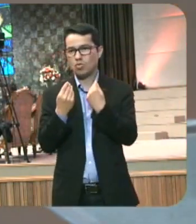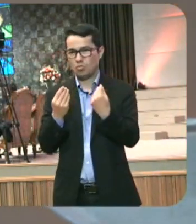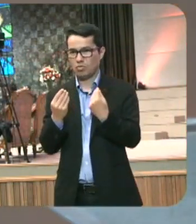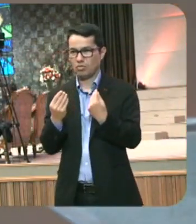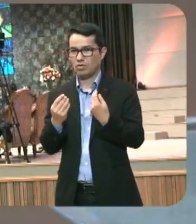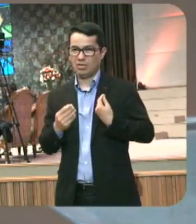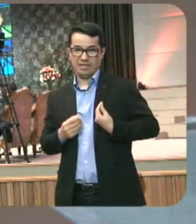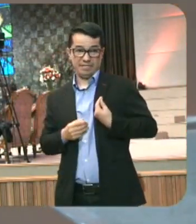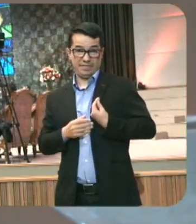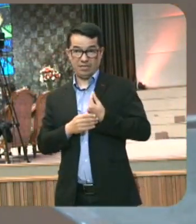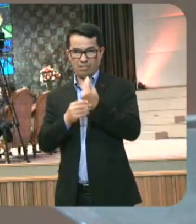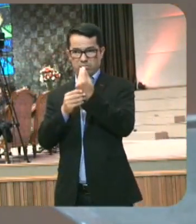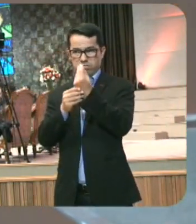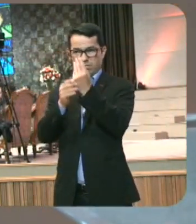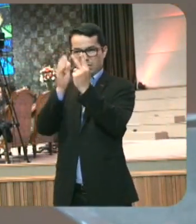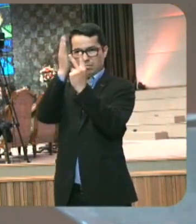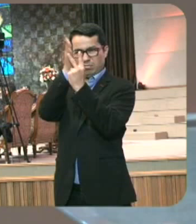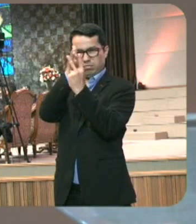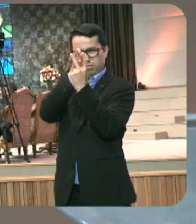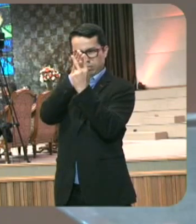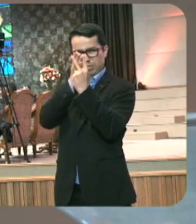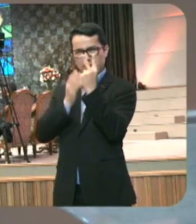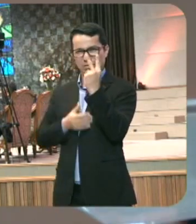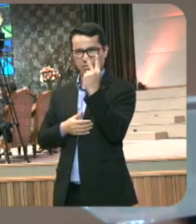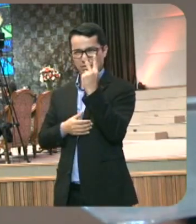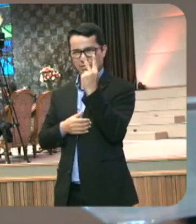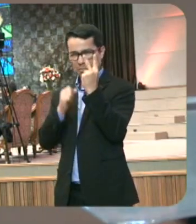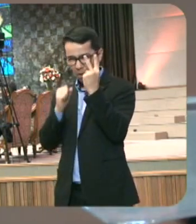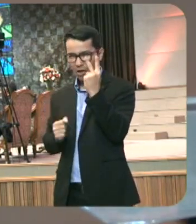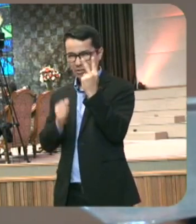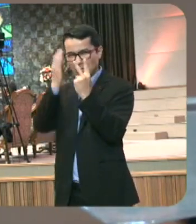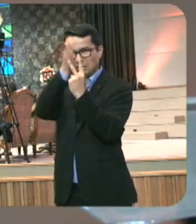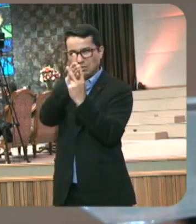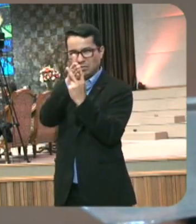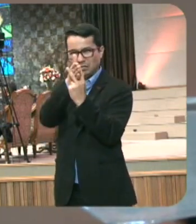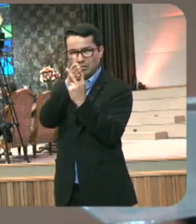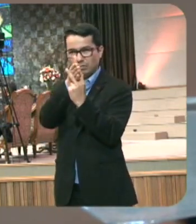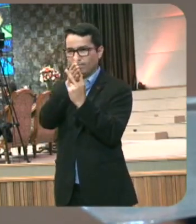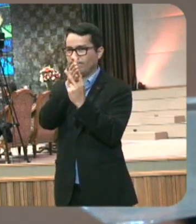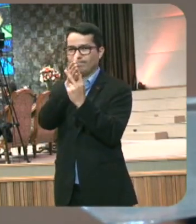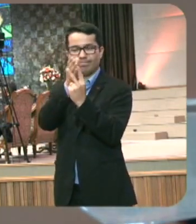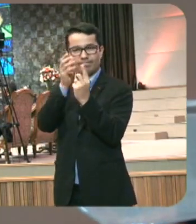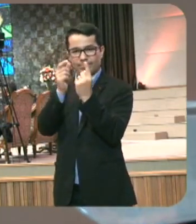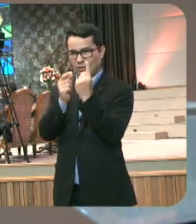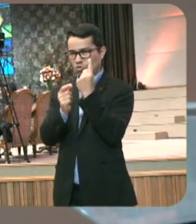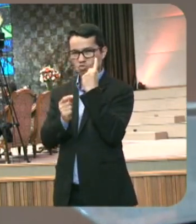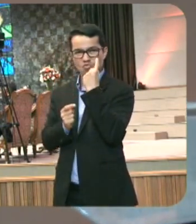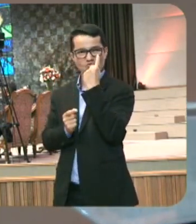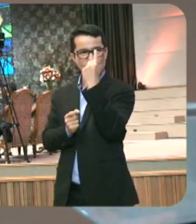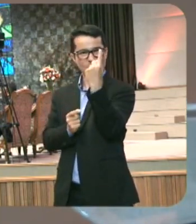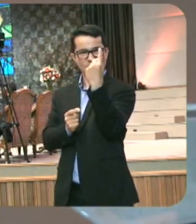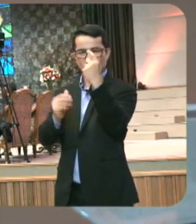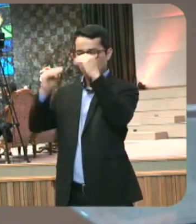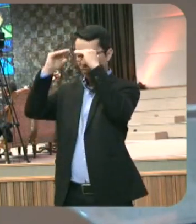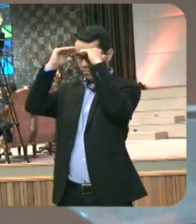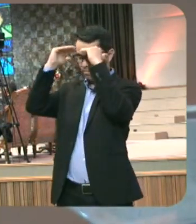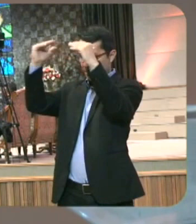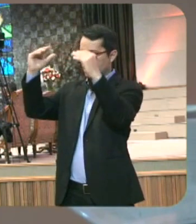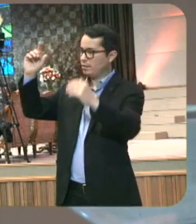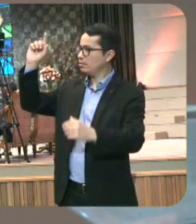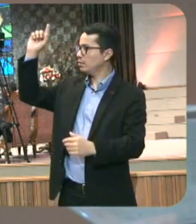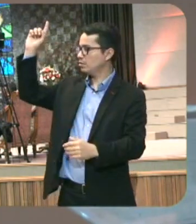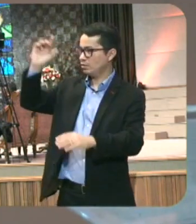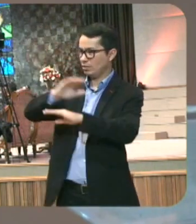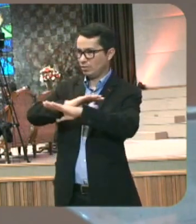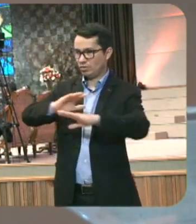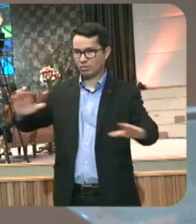boa e água amarga, água ruim. Então não pode sair de uma mesma boca verdade e mentira. A